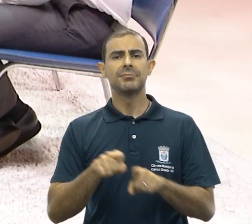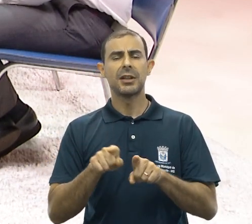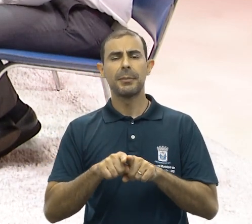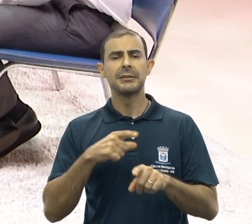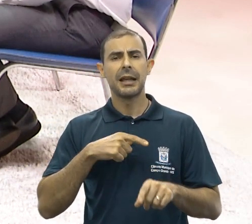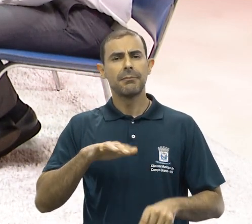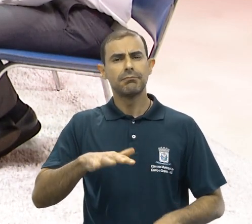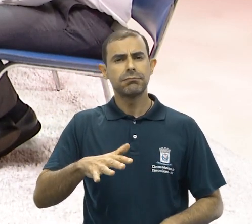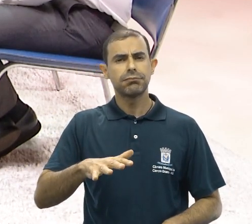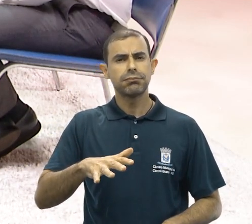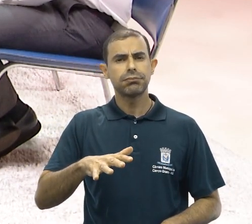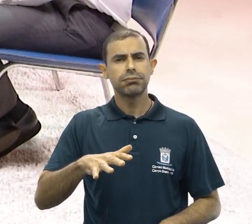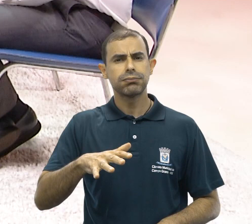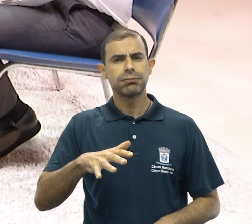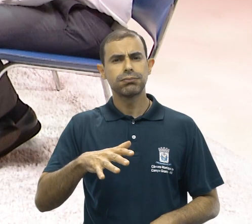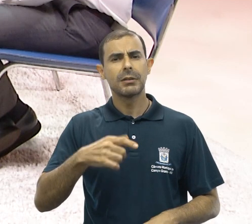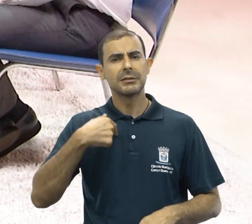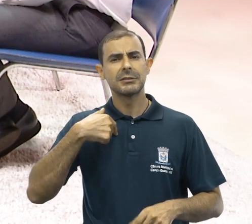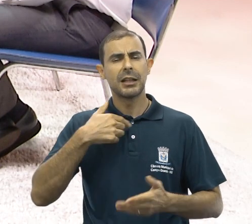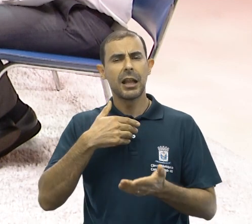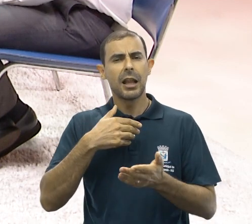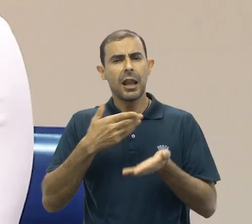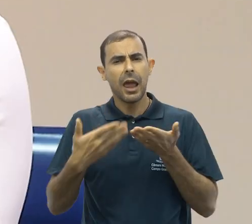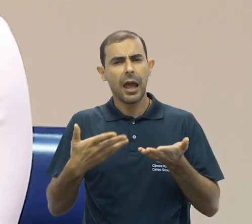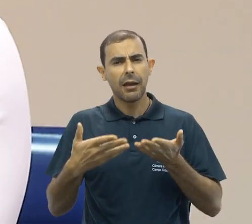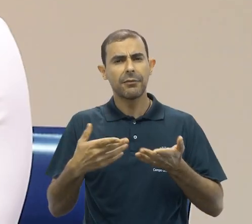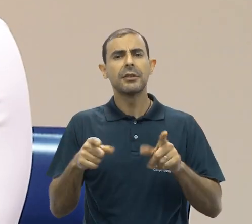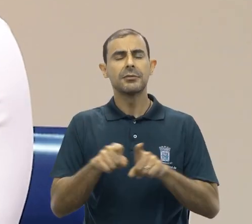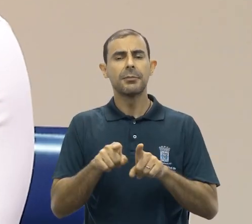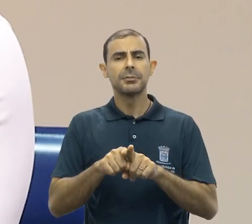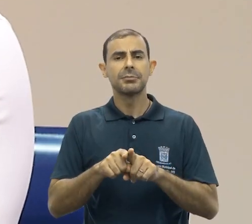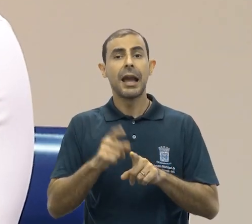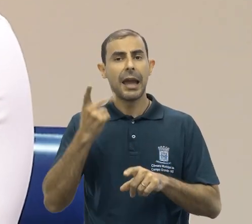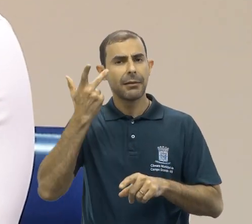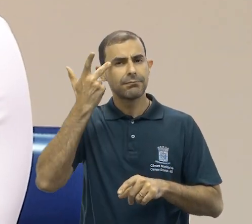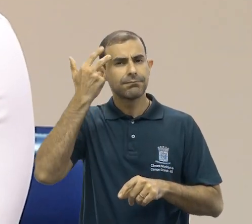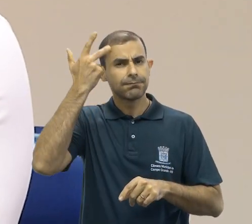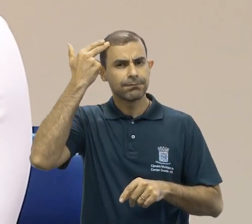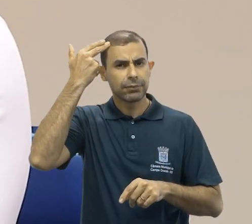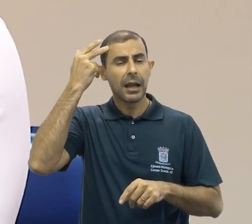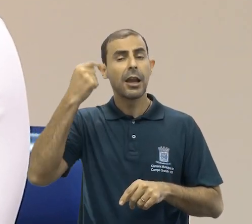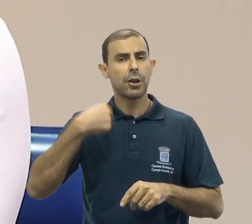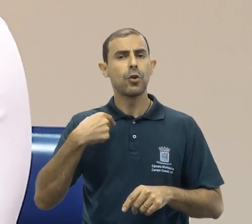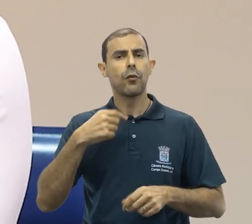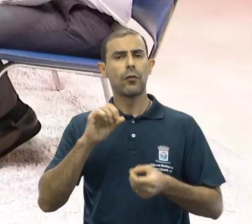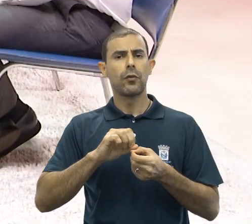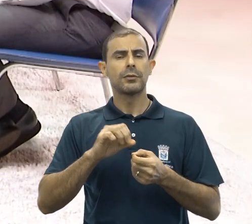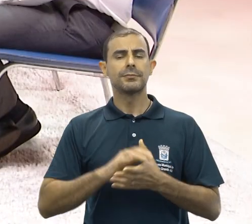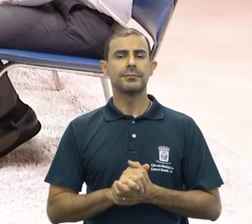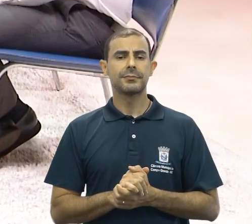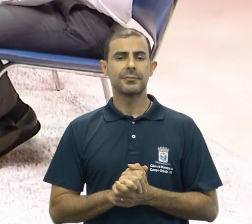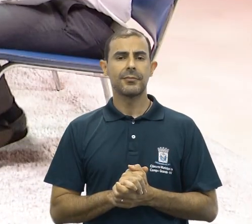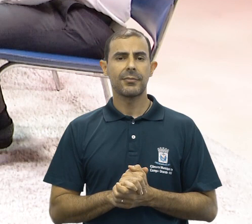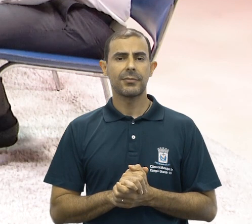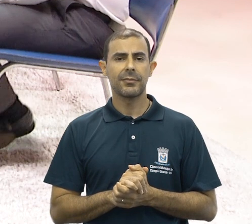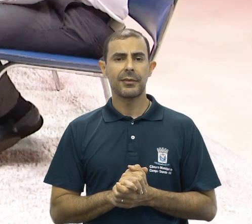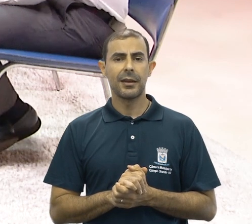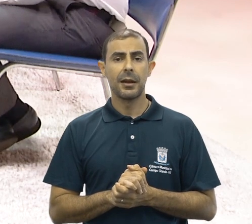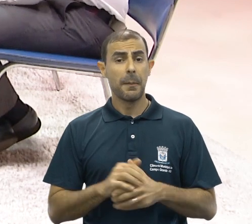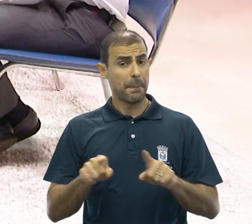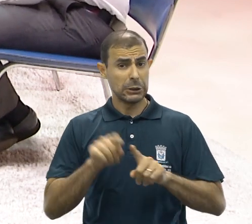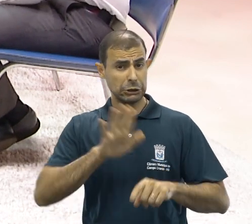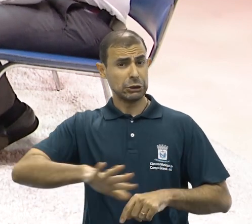essencial refratário também, né, então essa parte é chamada até de neurocirurgia funcional. E não é todo mundo que